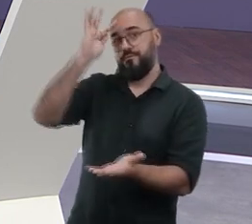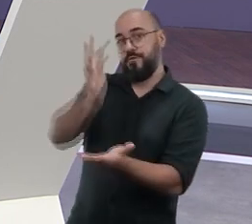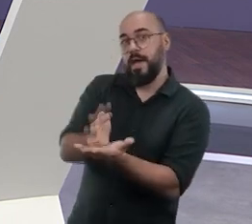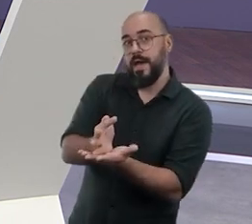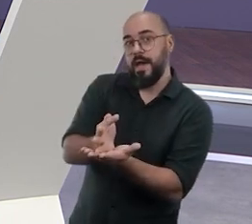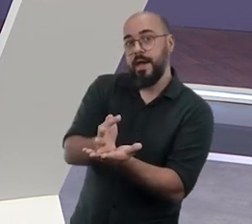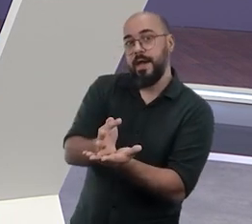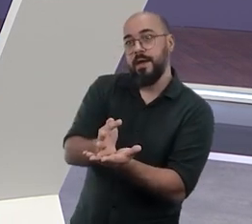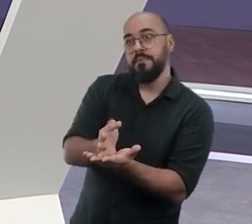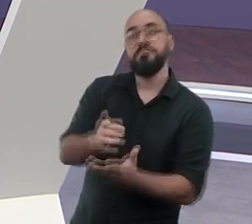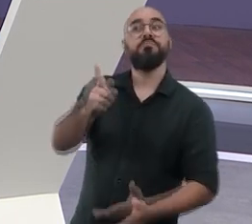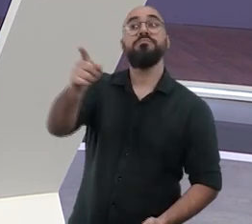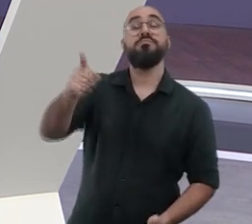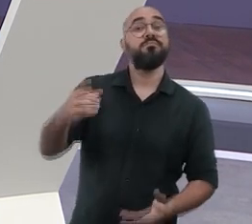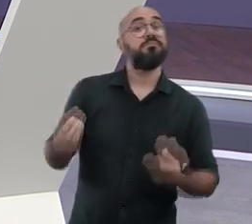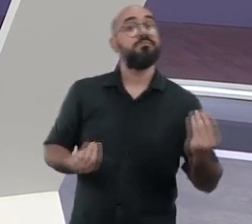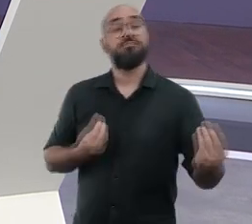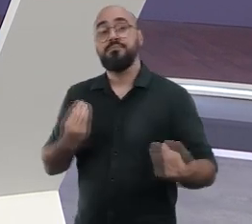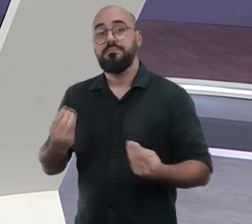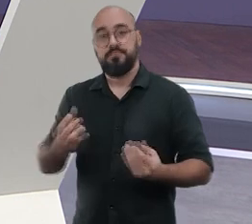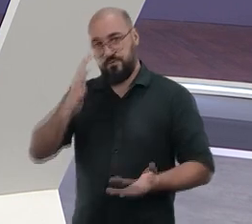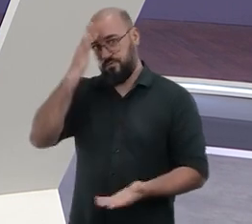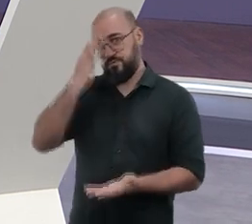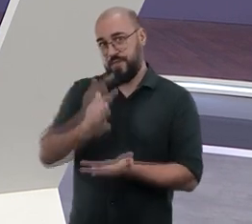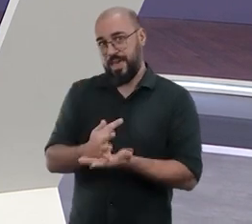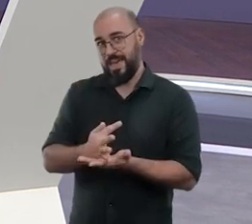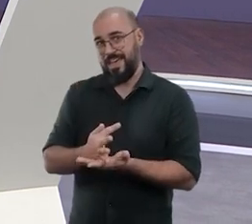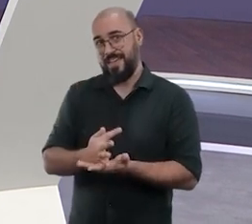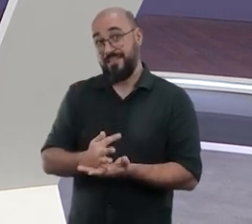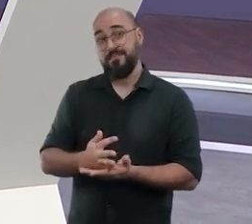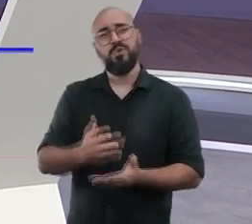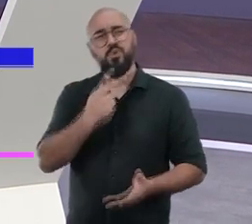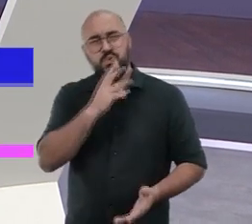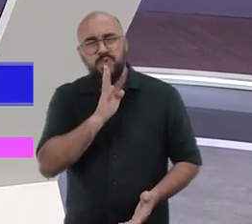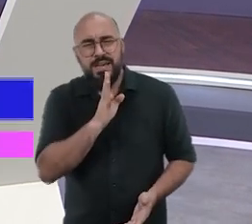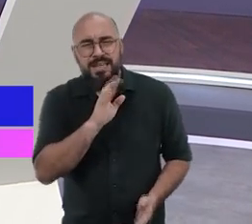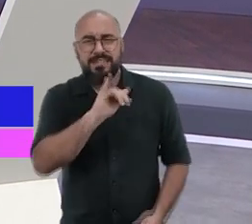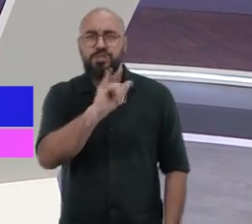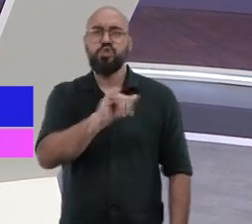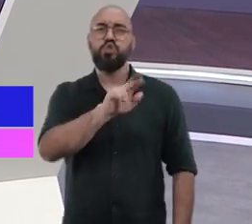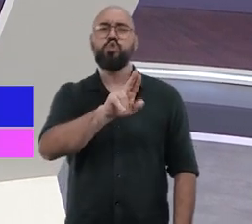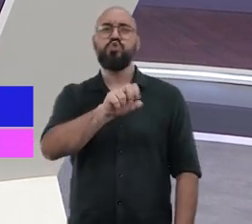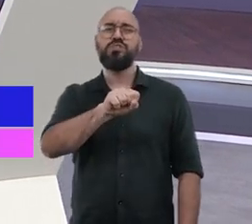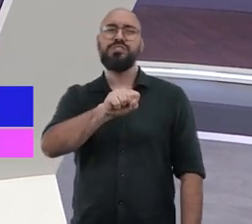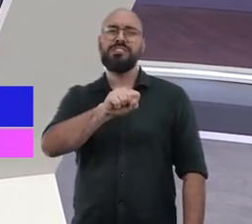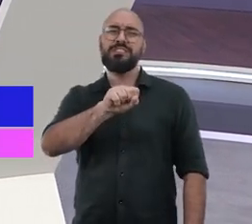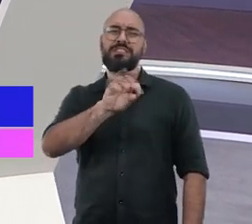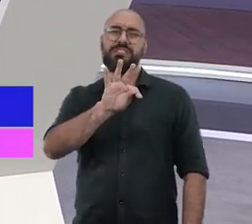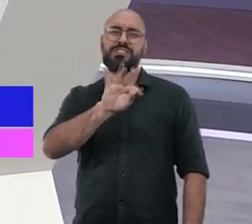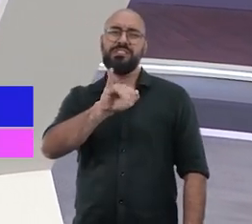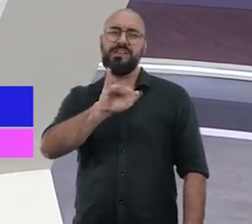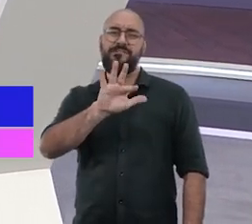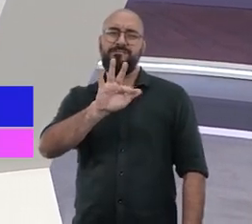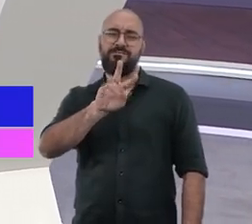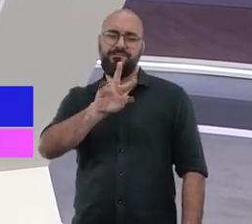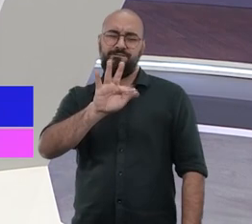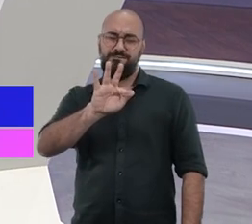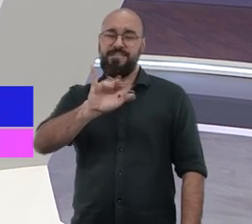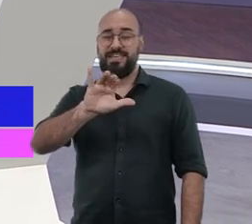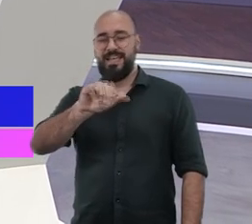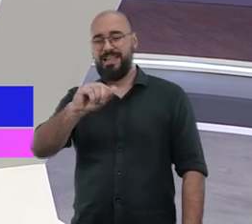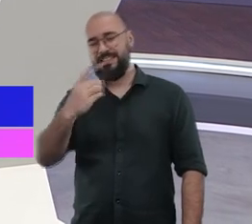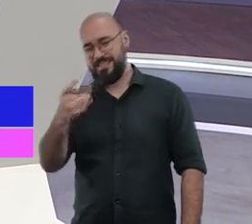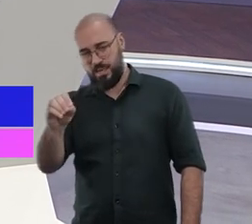acompanha a salvação pela graça é justificação pela fé. E o que é justificação pela fé? É o ato de